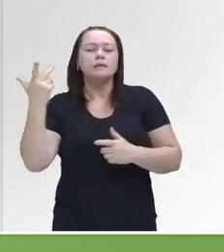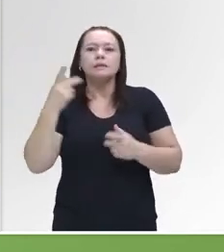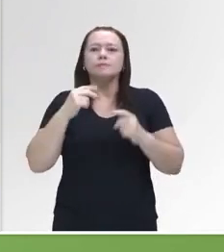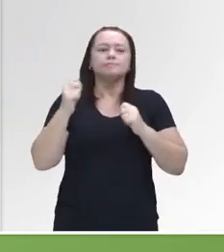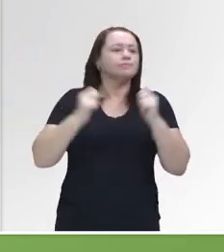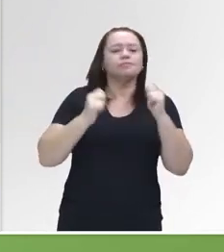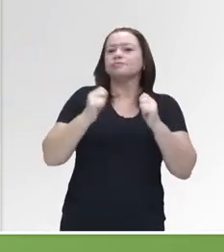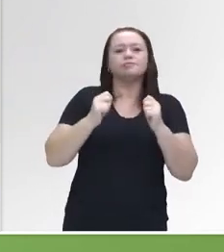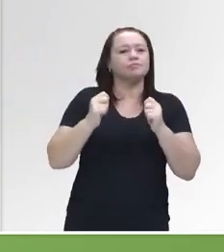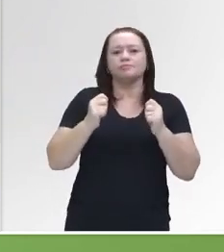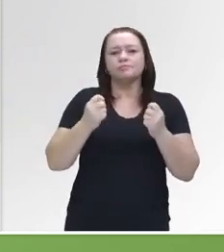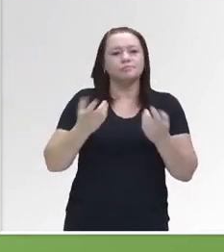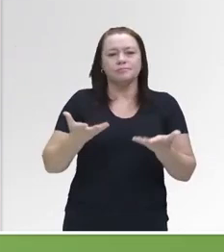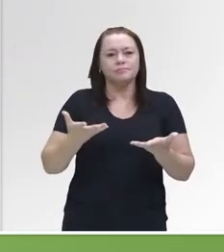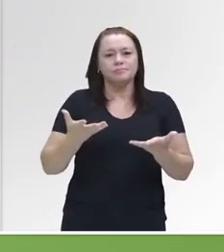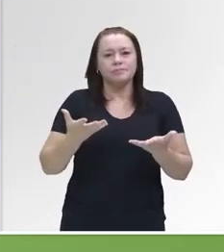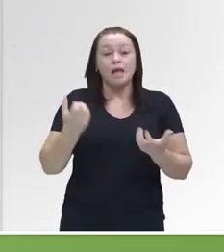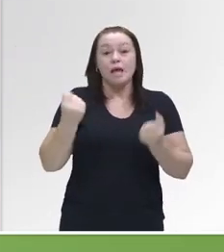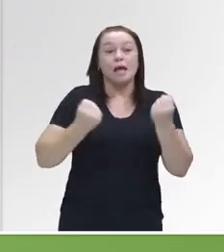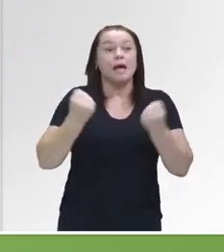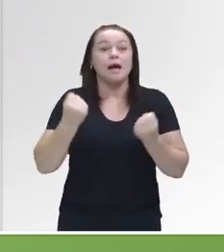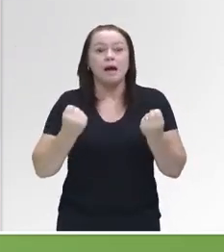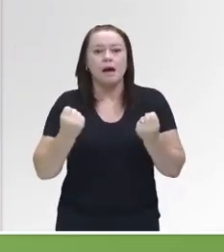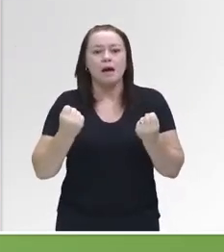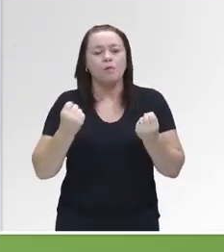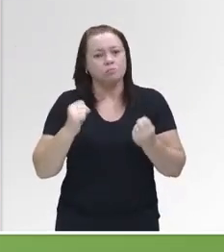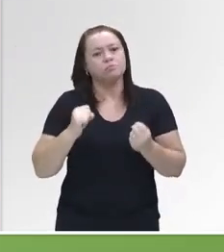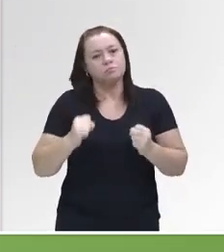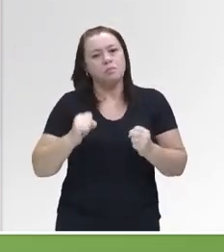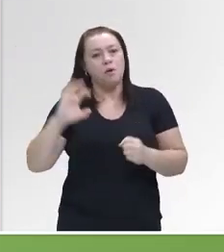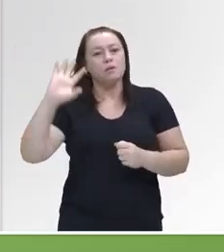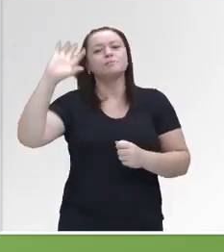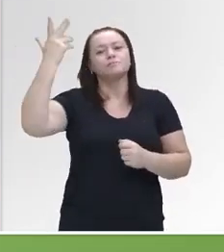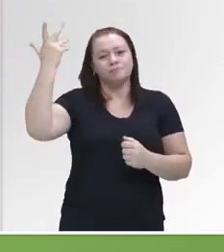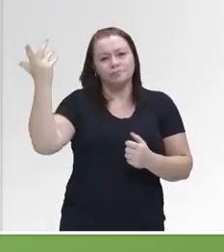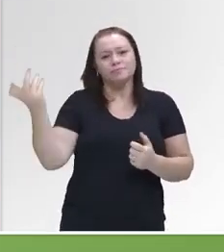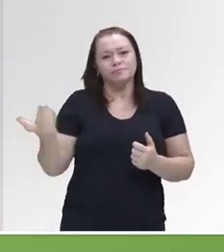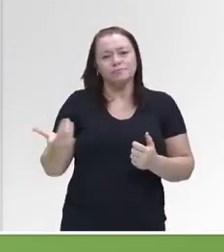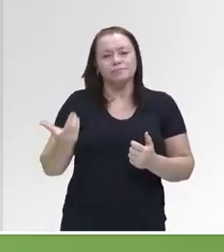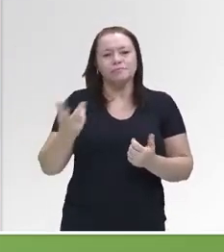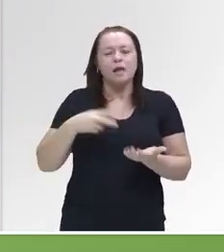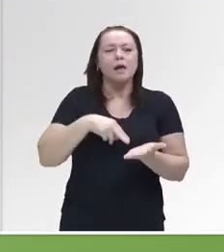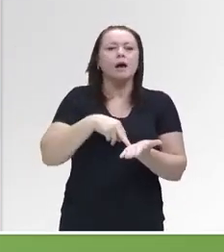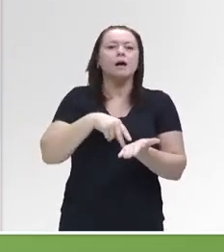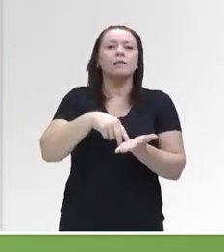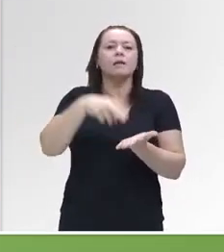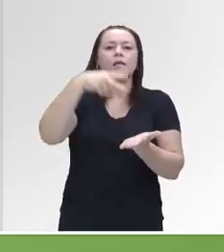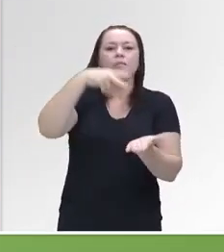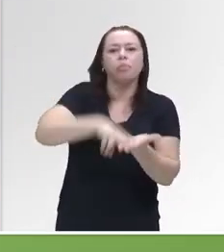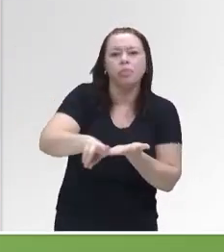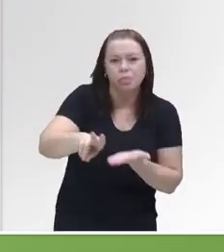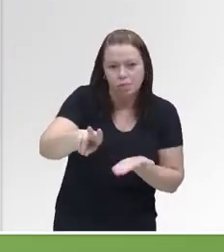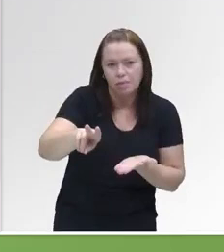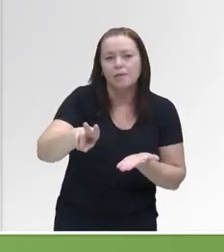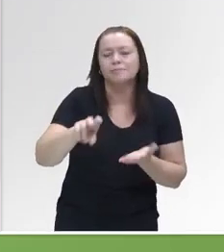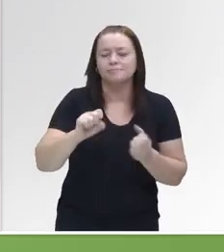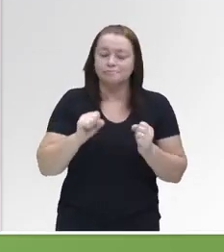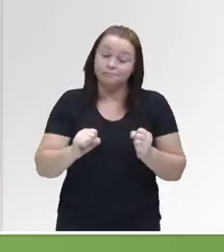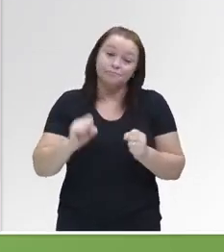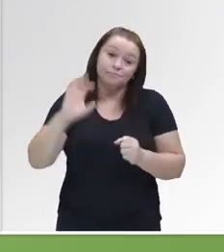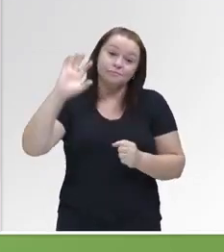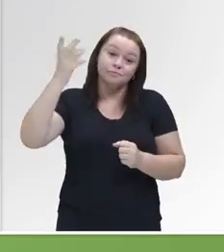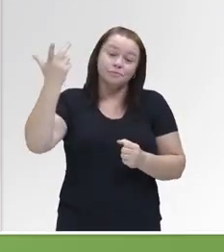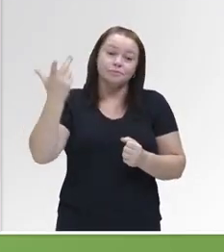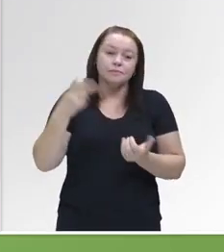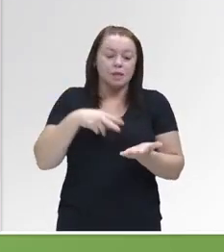um acidente de carro, ninguém espera, mas acontece. Como escorregão, seguido por uma queda, uma